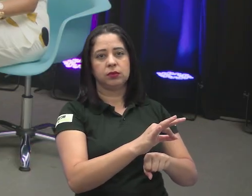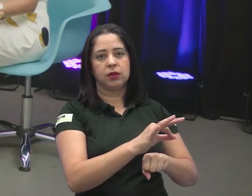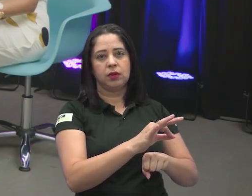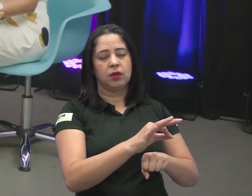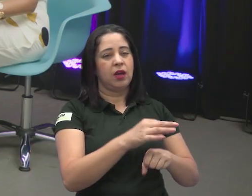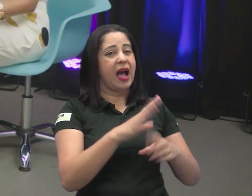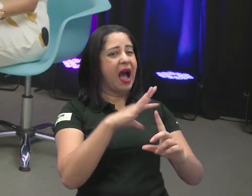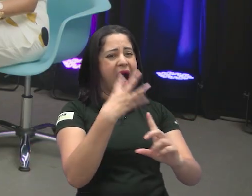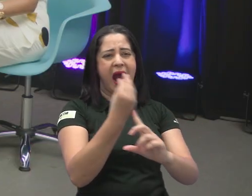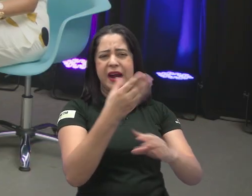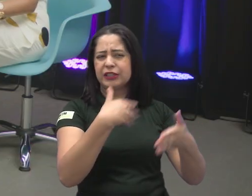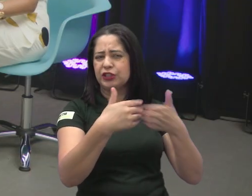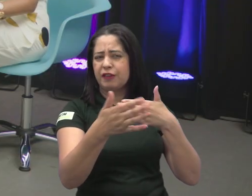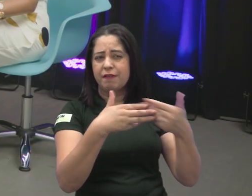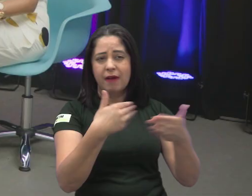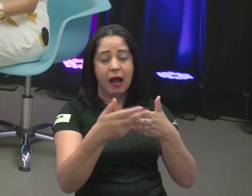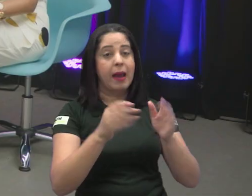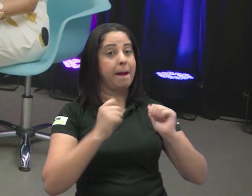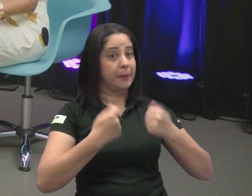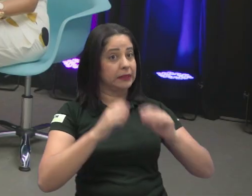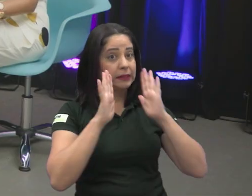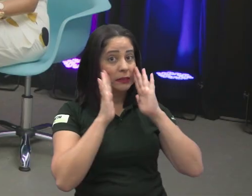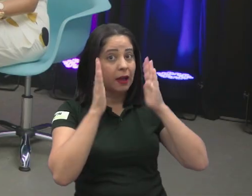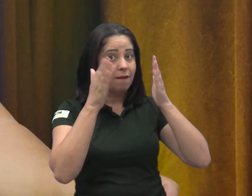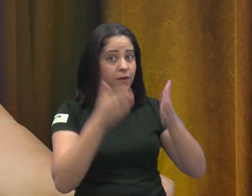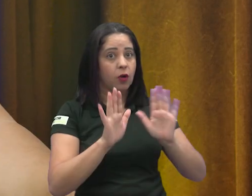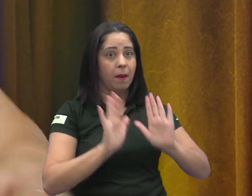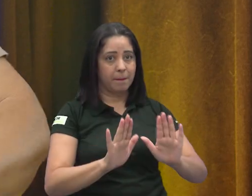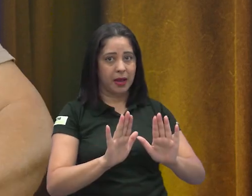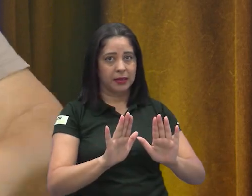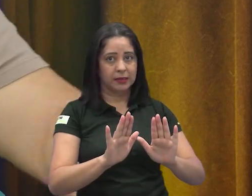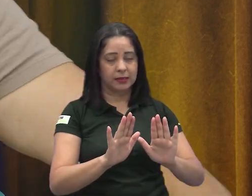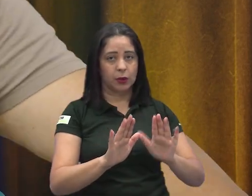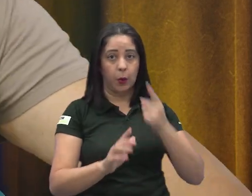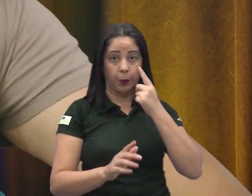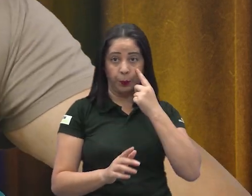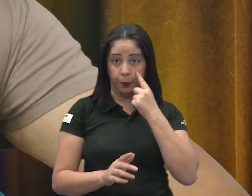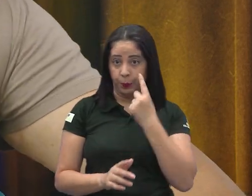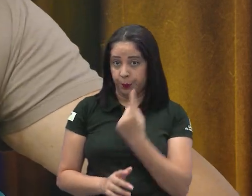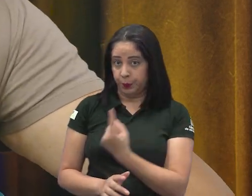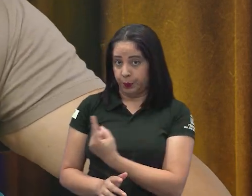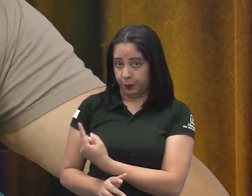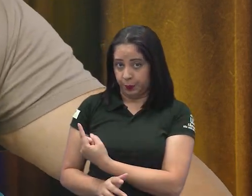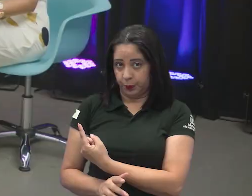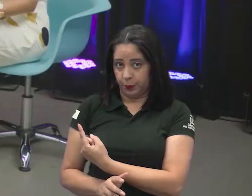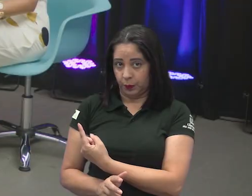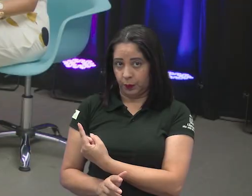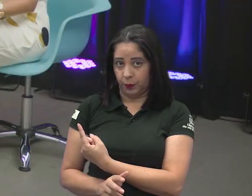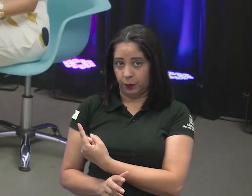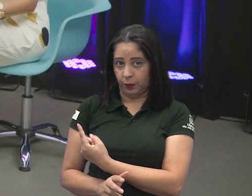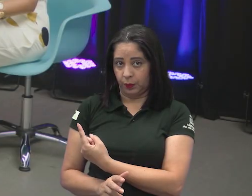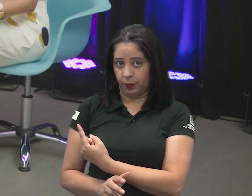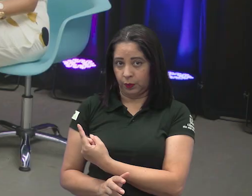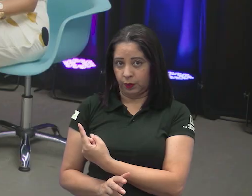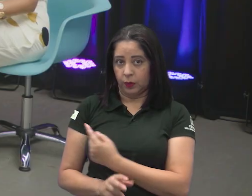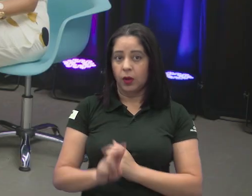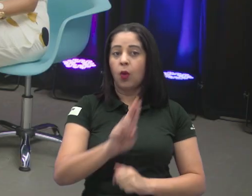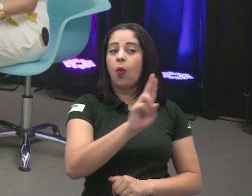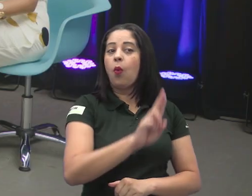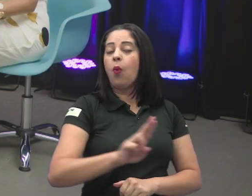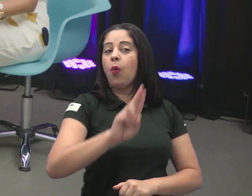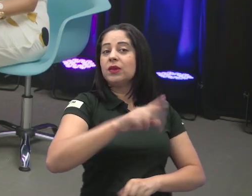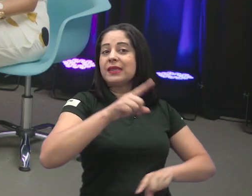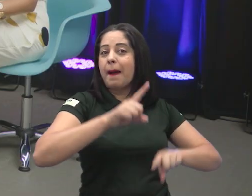Toda a arte a gente tem que ter foco, né? Uhum. Mas o tear de prego, como nós usamos ferramenta, né? Uhum.